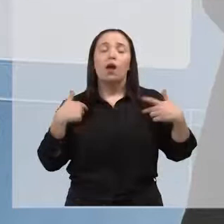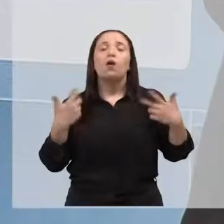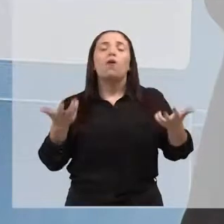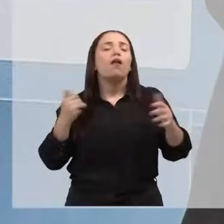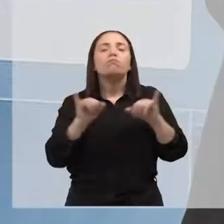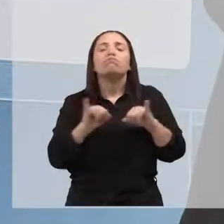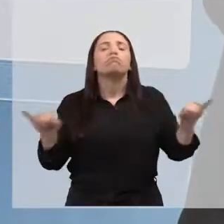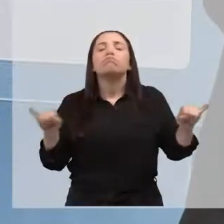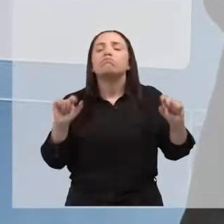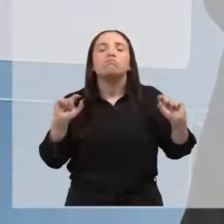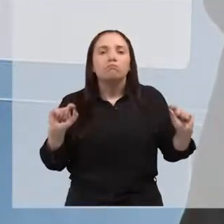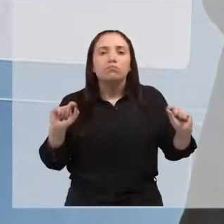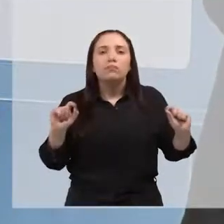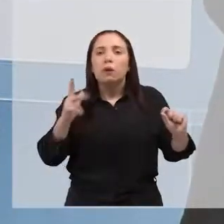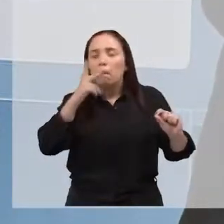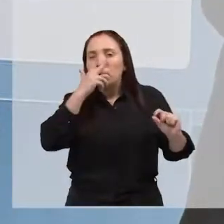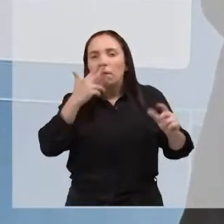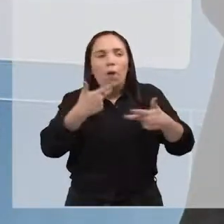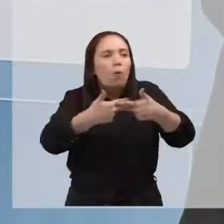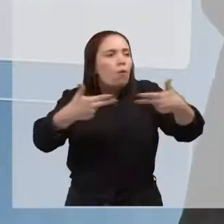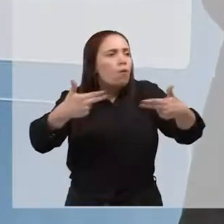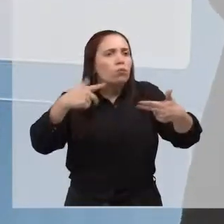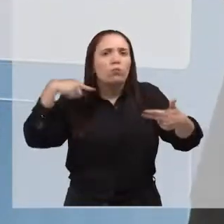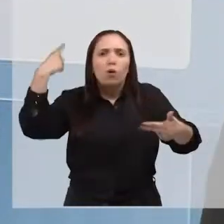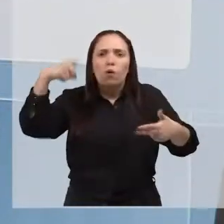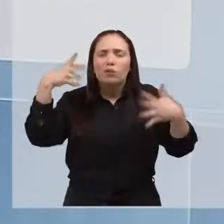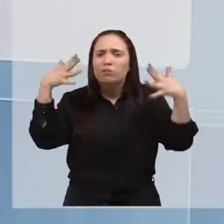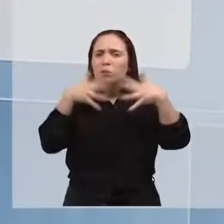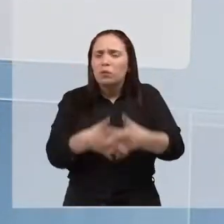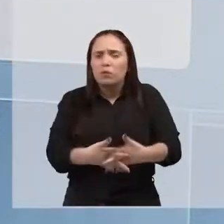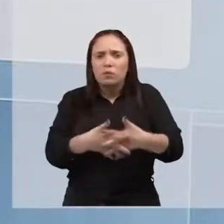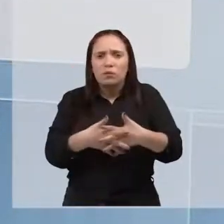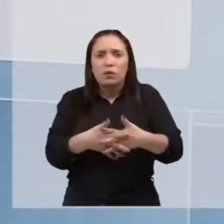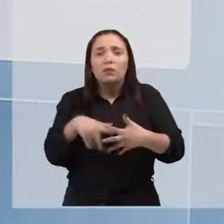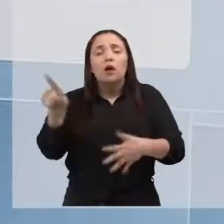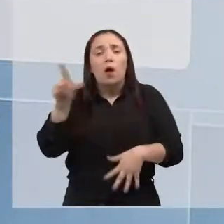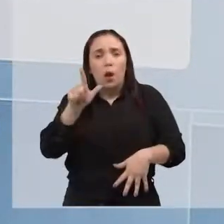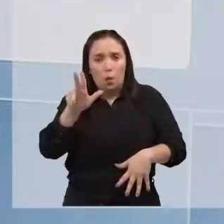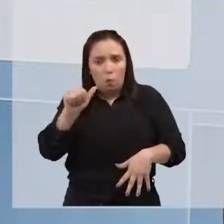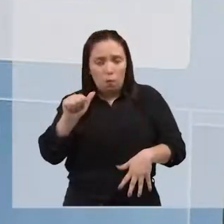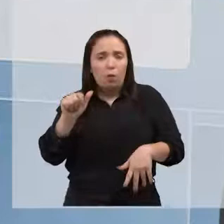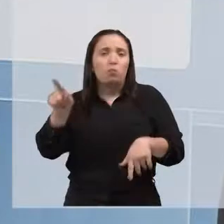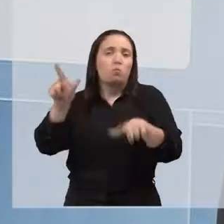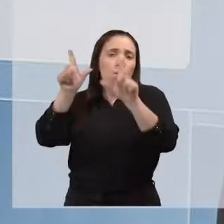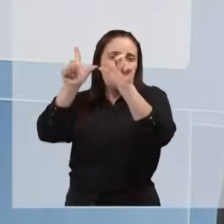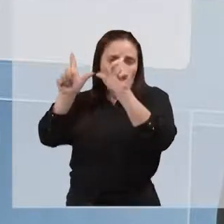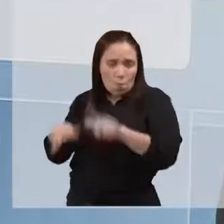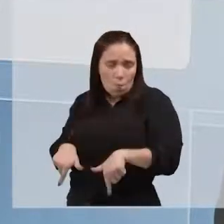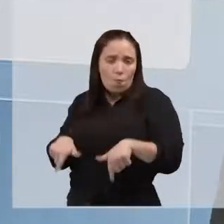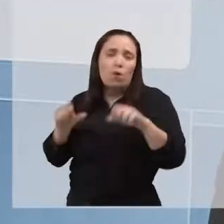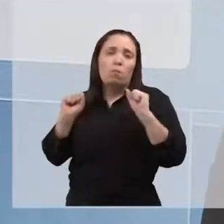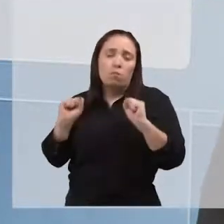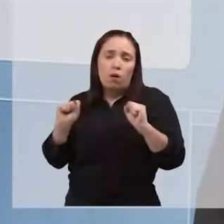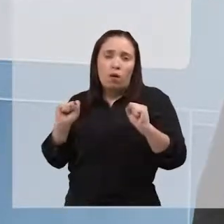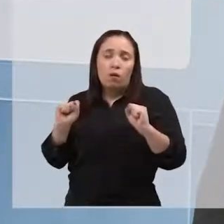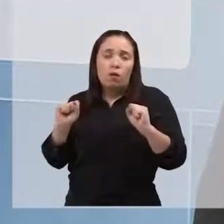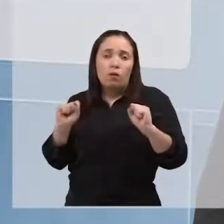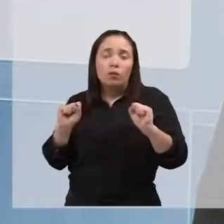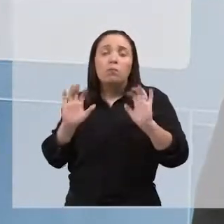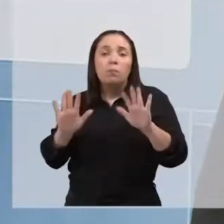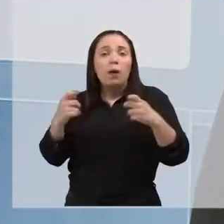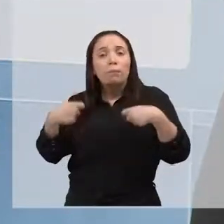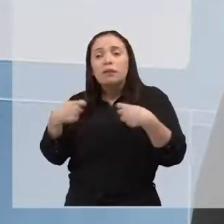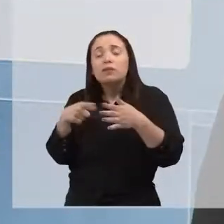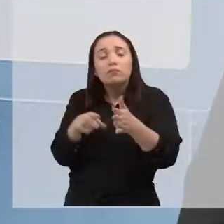isso? As coisas estão loucas, não dá para entender. Pode ser até que o Lula seja inocente. Por isso que eu estou querendo dizer o seguinte, que justiça é essa?